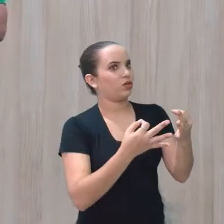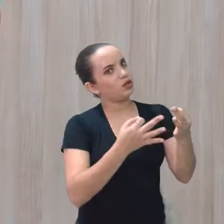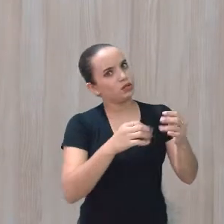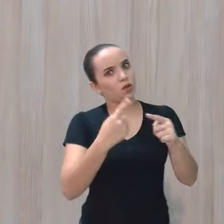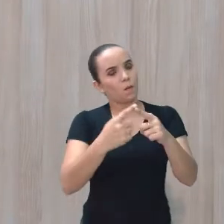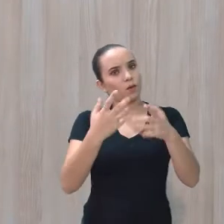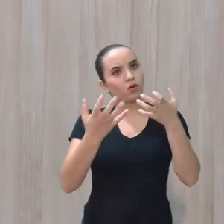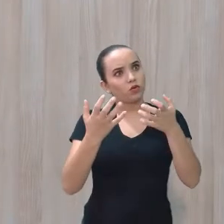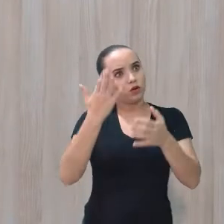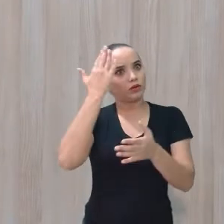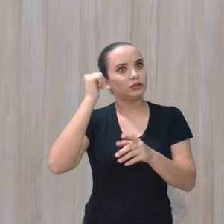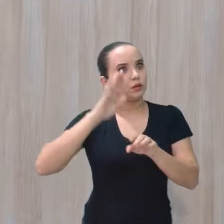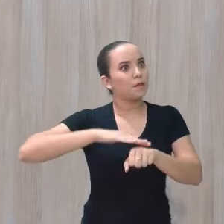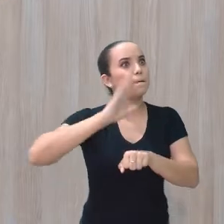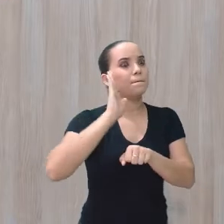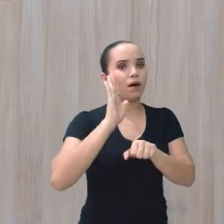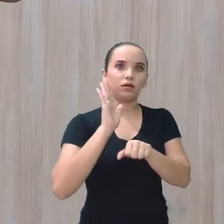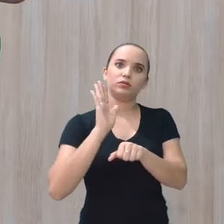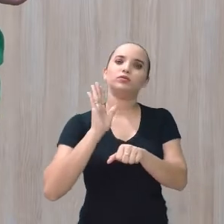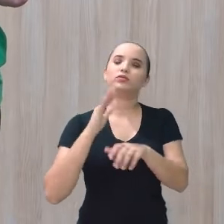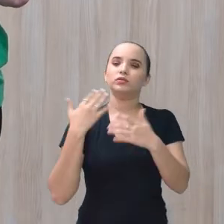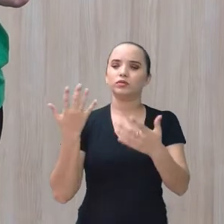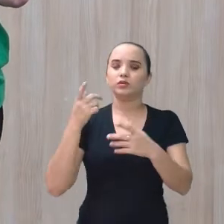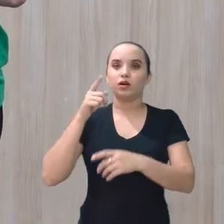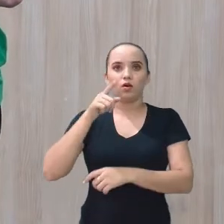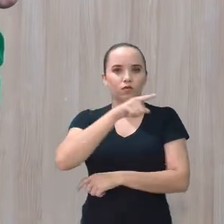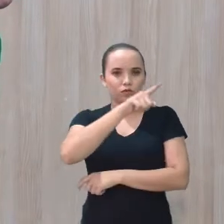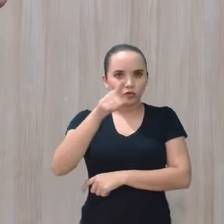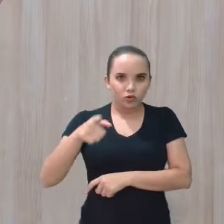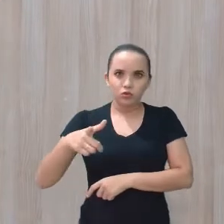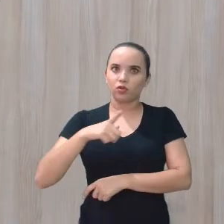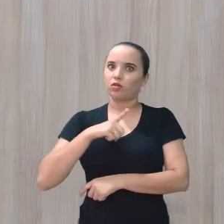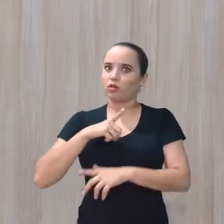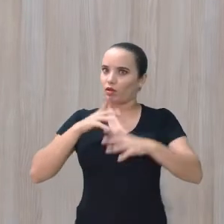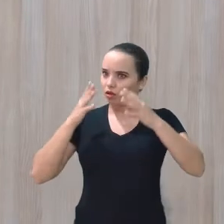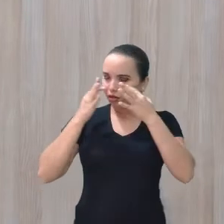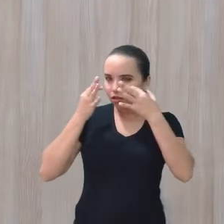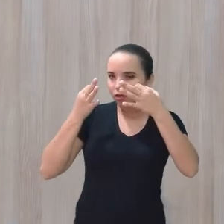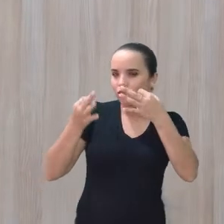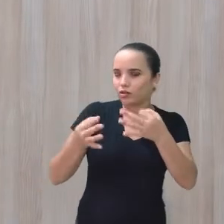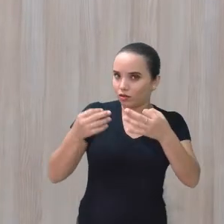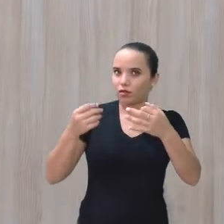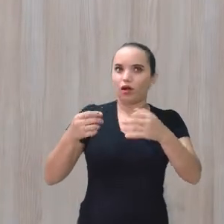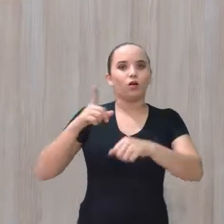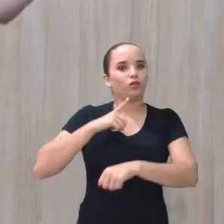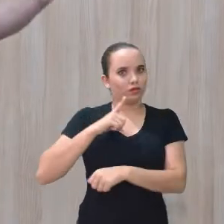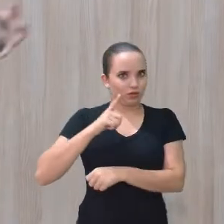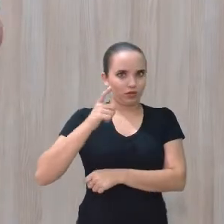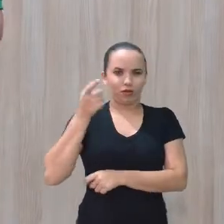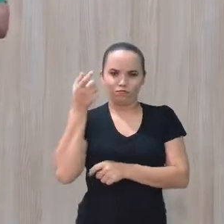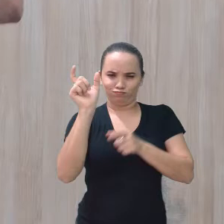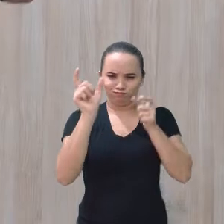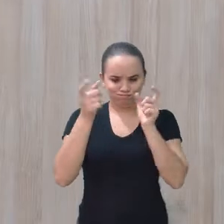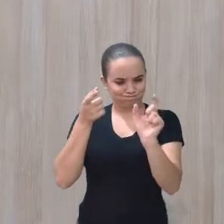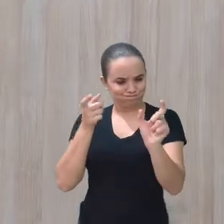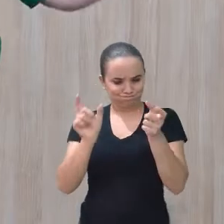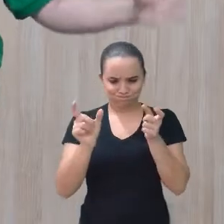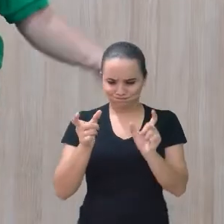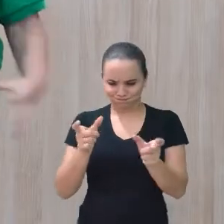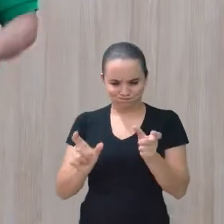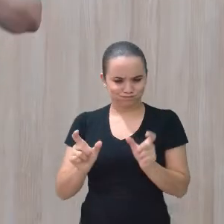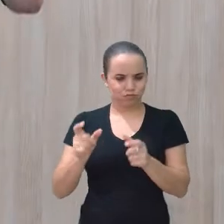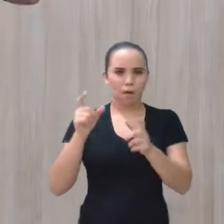preste atenção aí nas suas imaginações, que são tantas palavras que surgem assim, né?